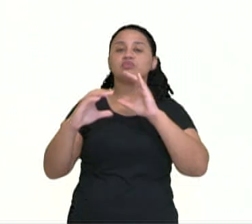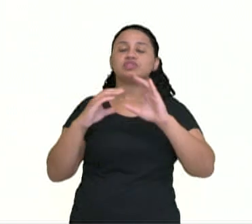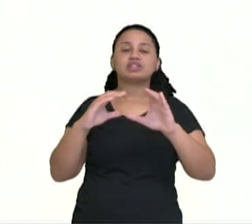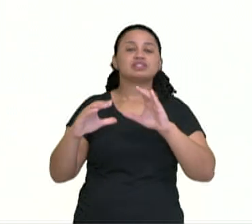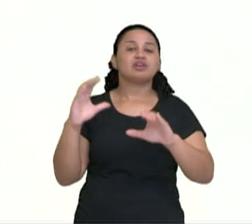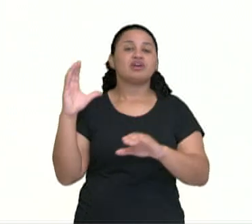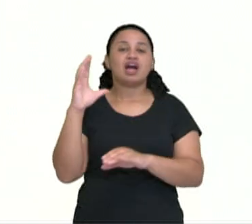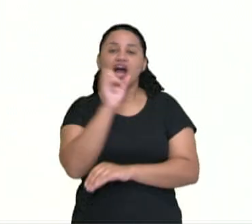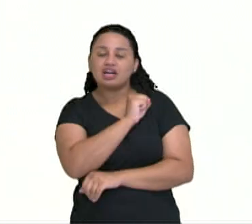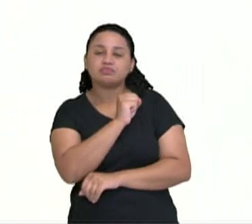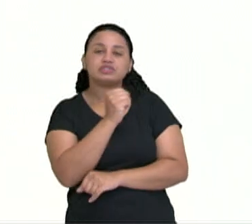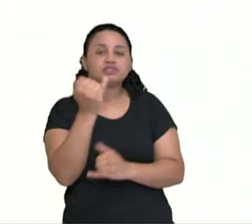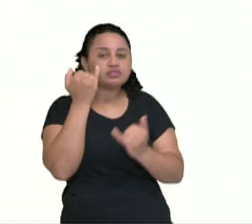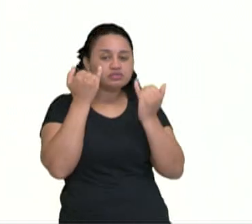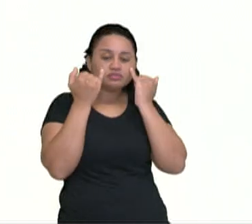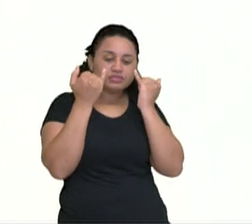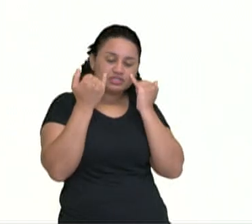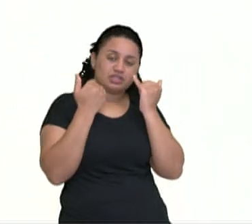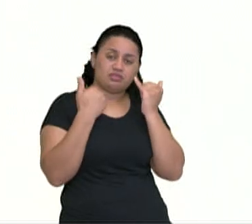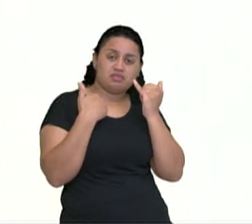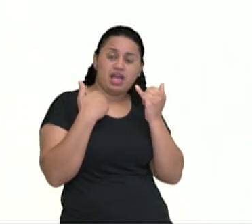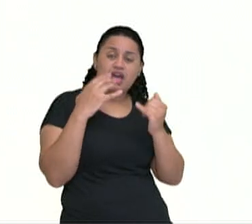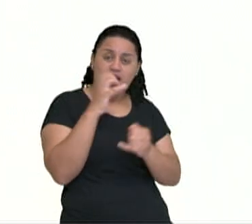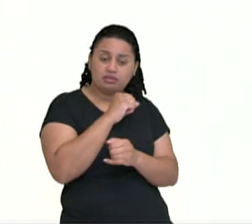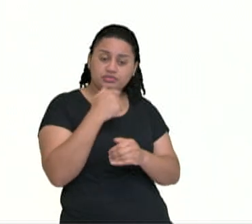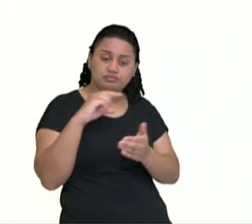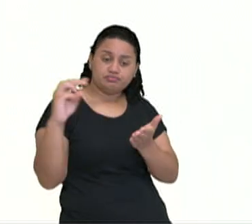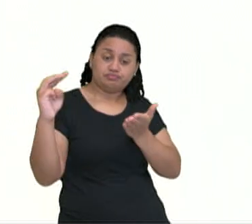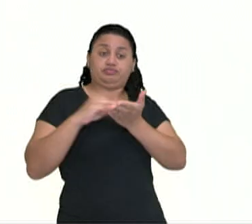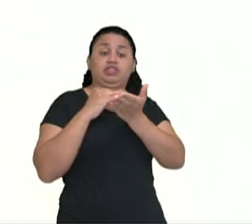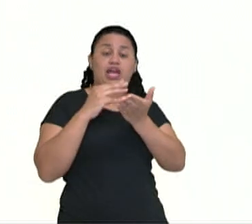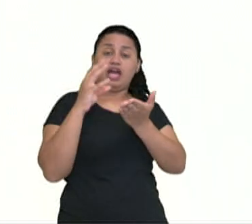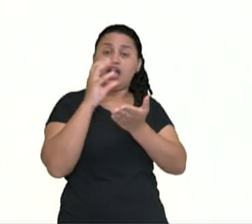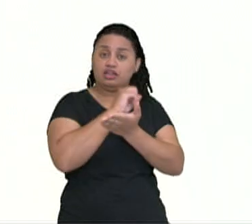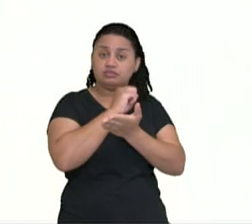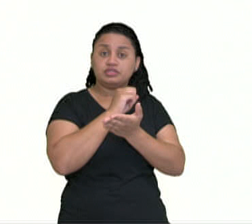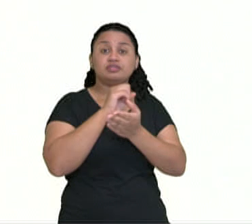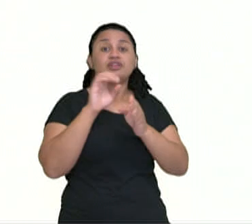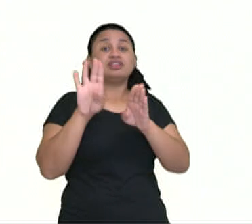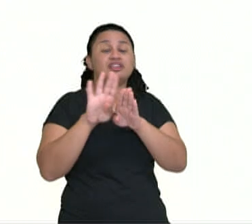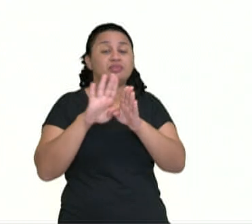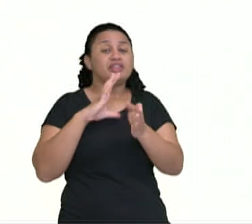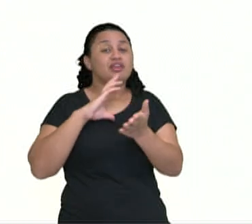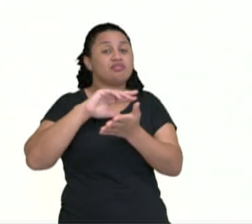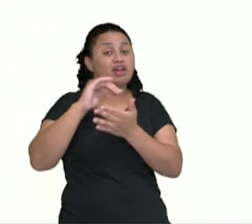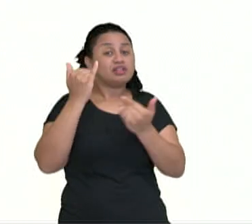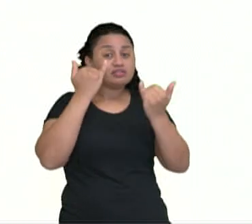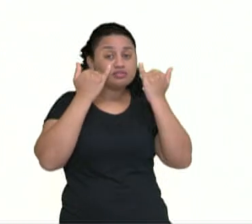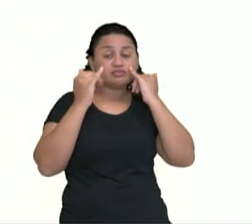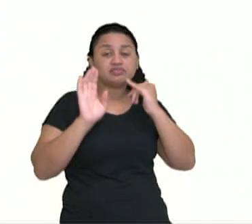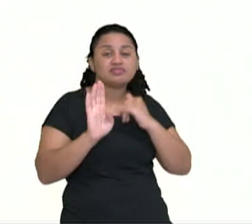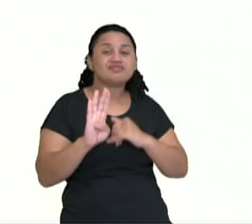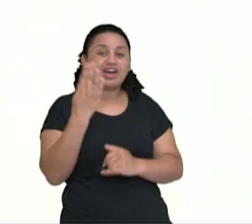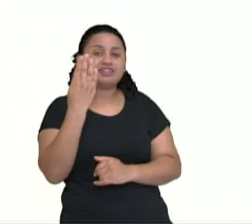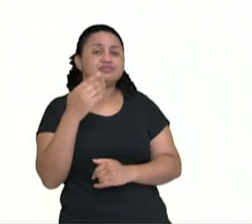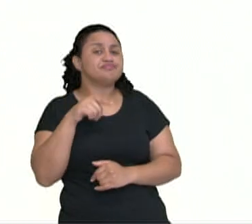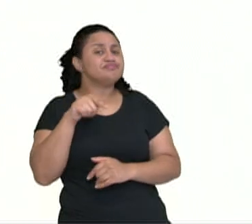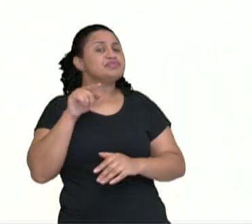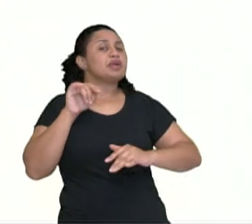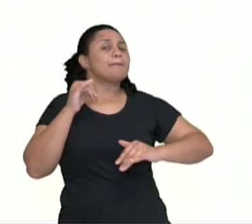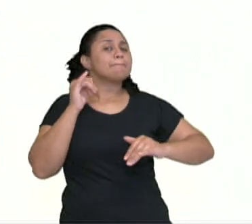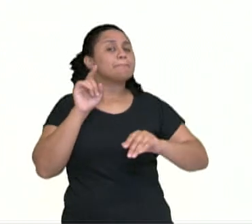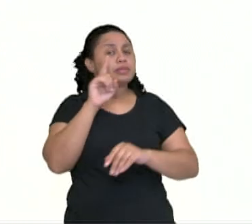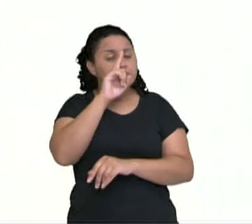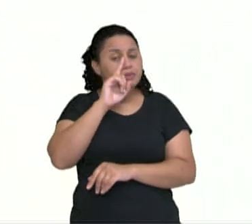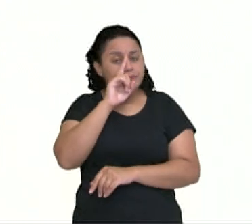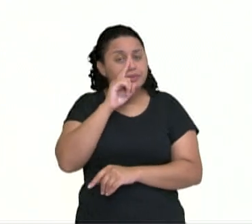chegam para nós de uma forma muito rápida, chegam também muitas coisas falsas. E essas notícias falsas são perigosas, porque